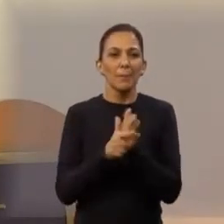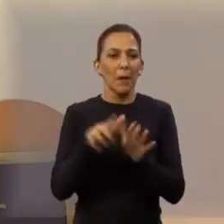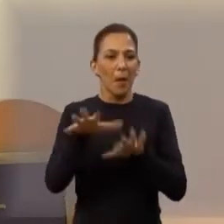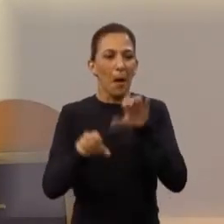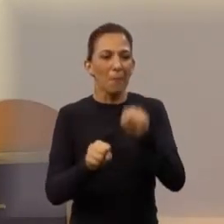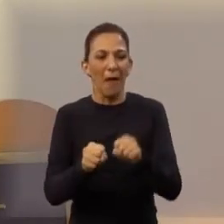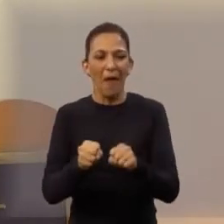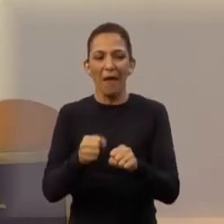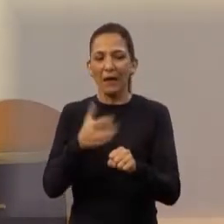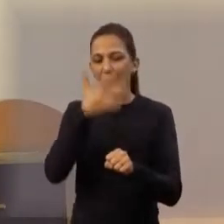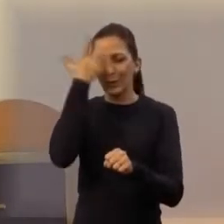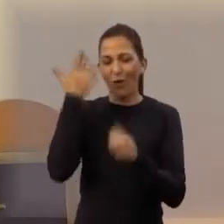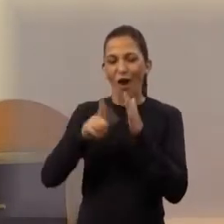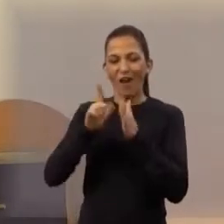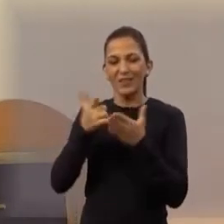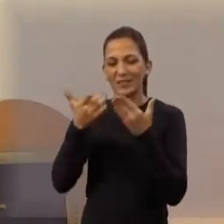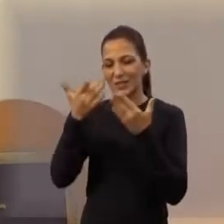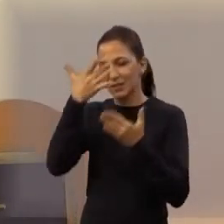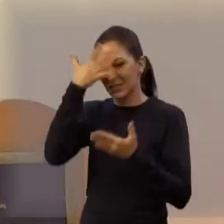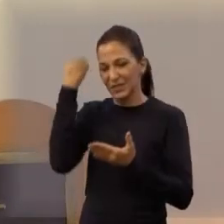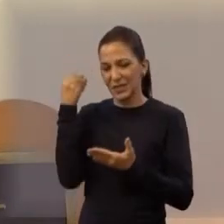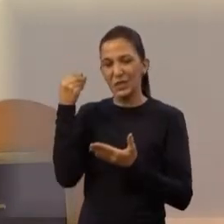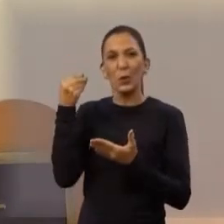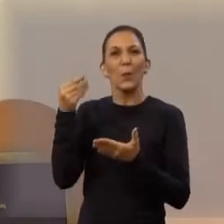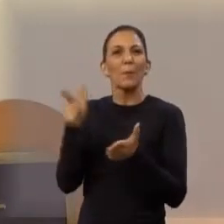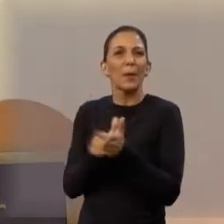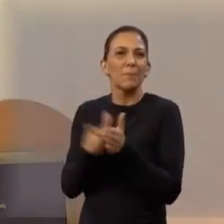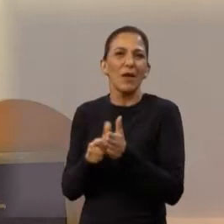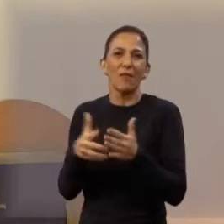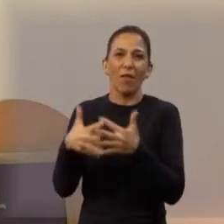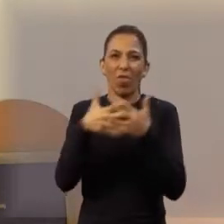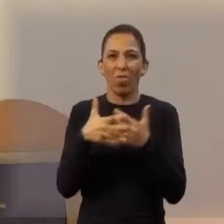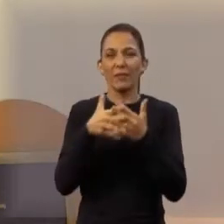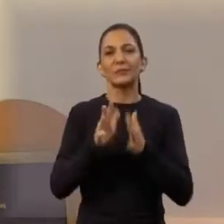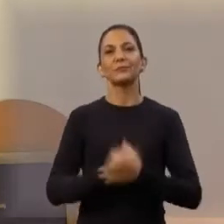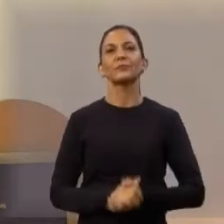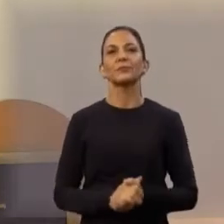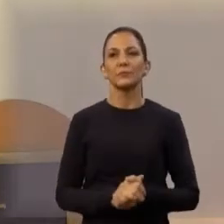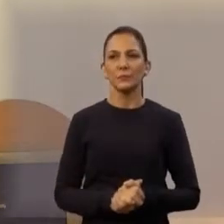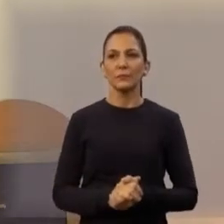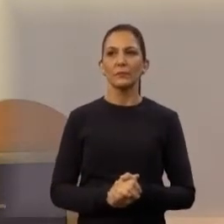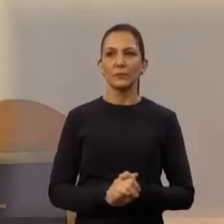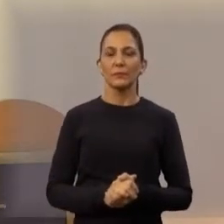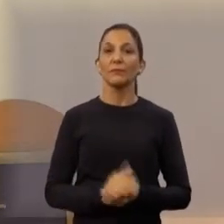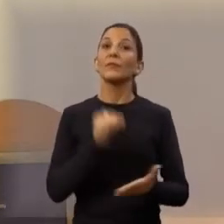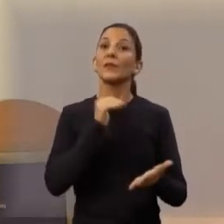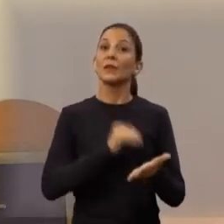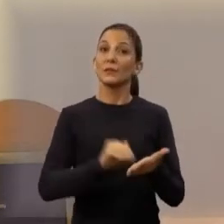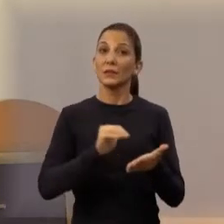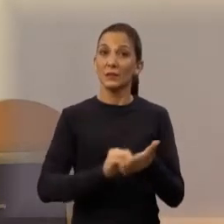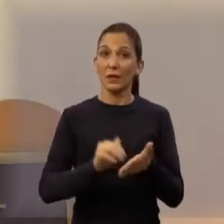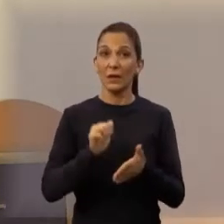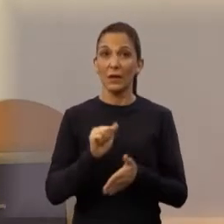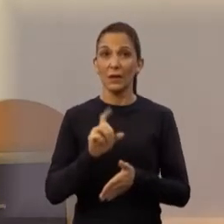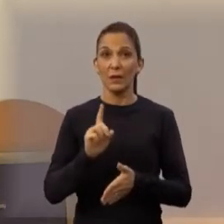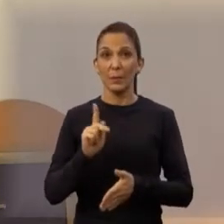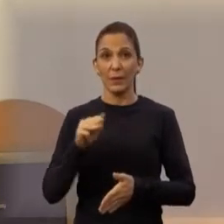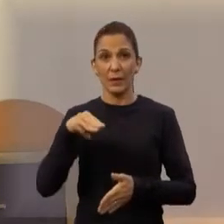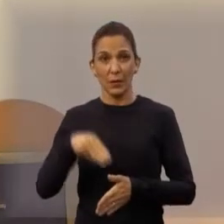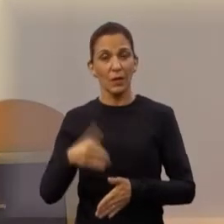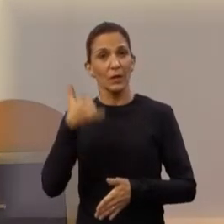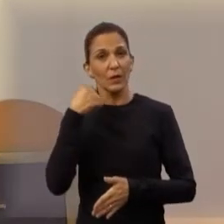outro bom então é como participar desse projeto é tem que contratar a secretaria da DPM através do